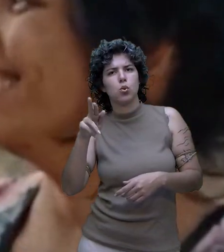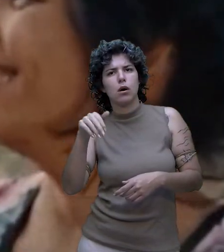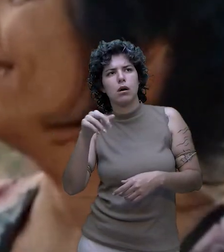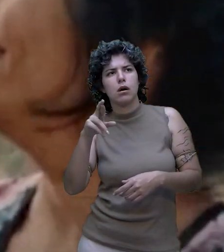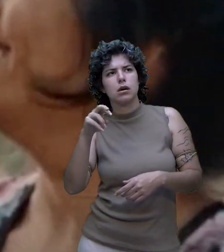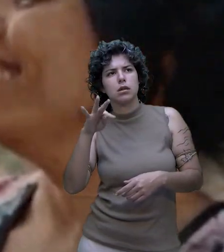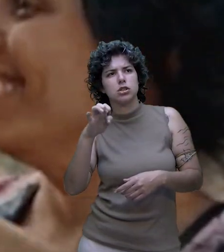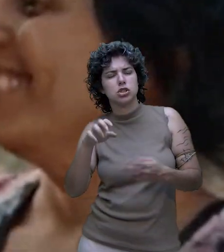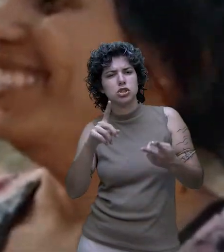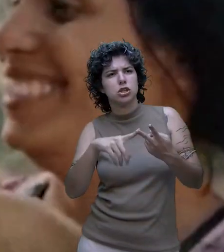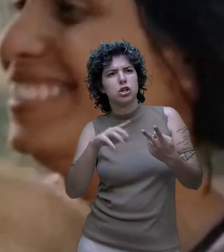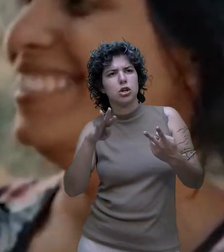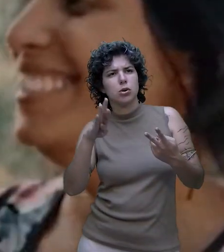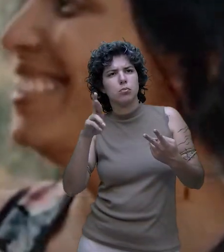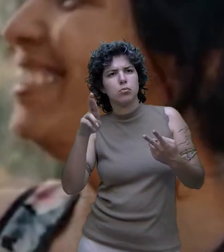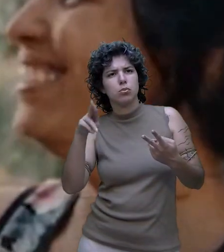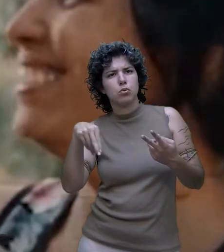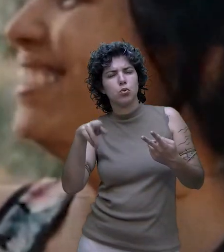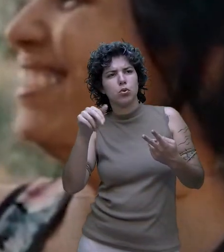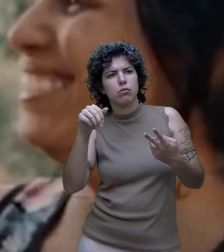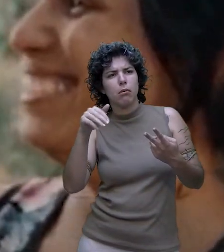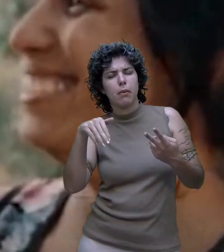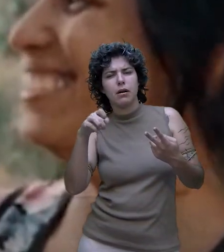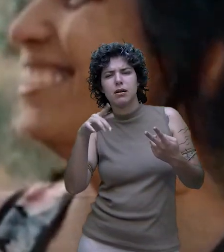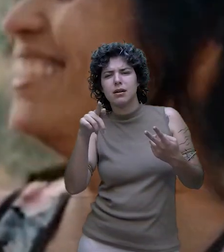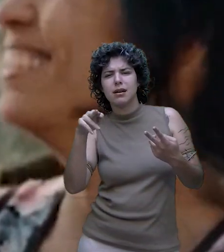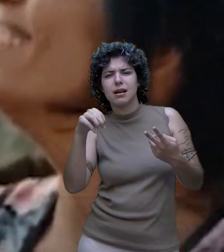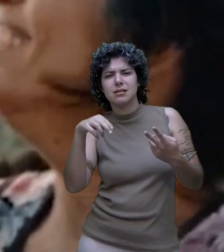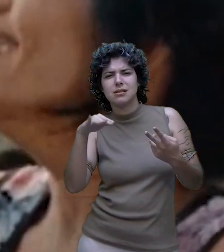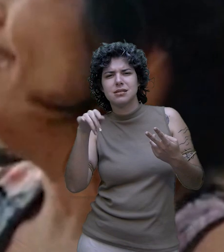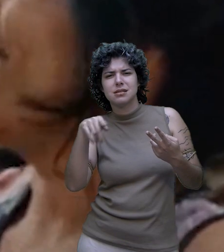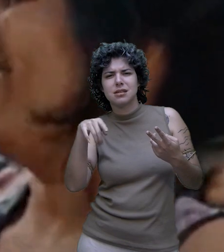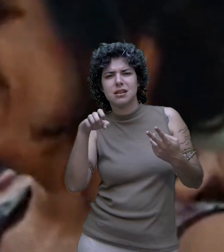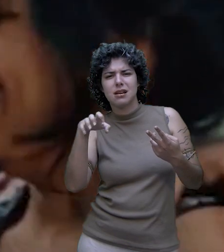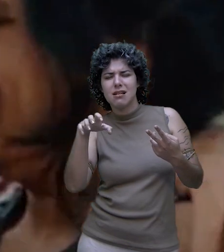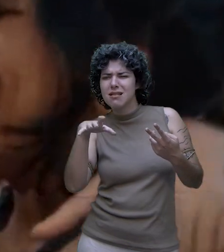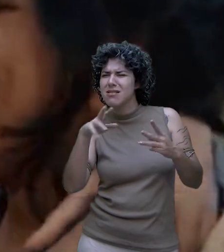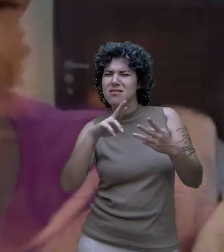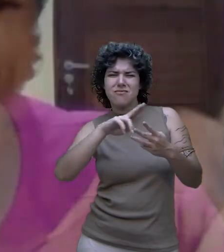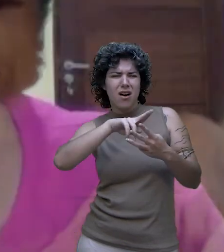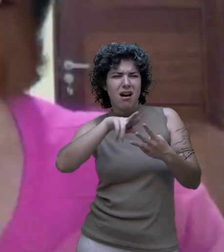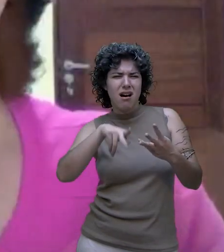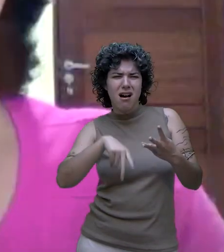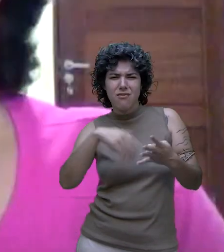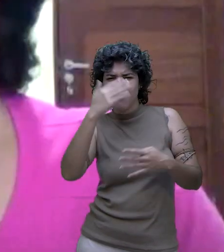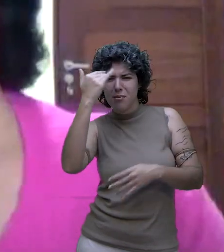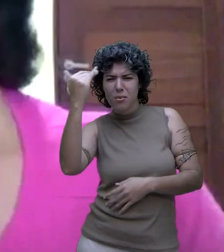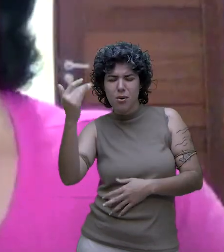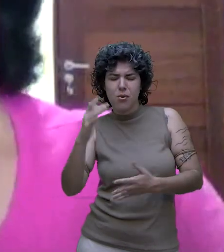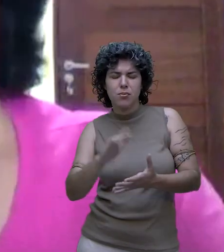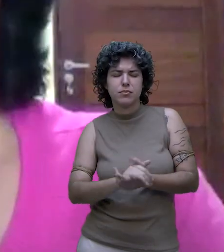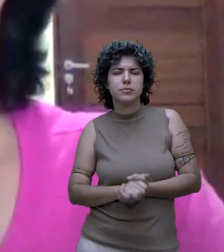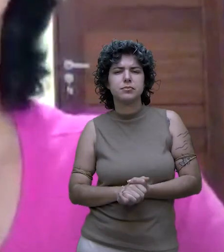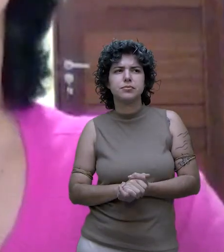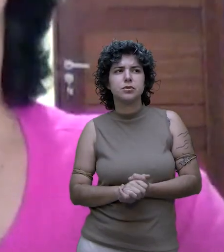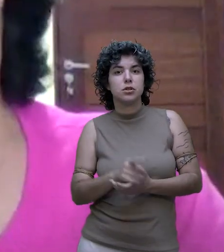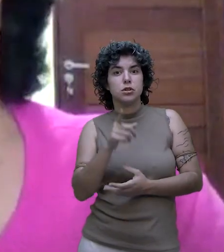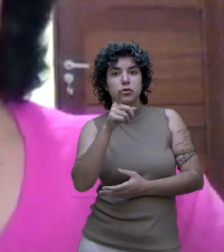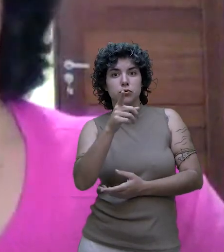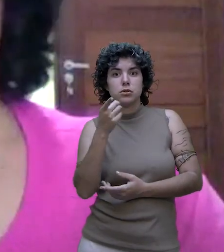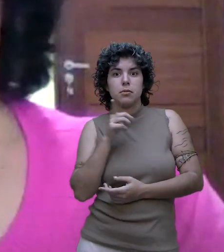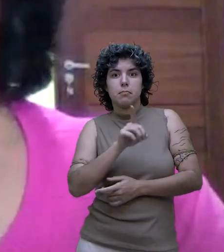tal. Então, era uma galera, assim, que estava na produção e você caía ali dentro de primeira, assim, você